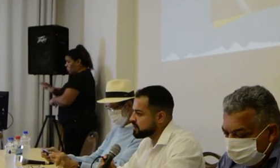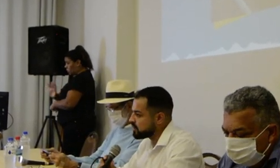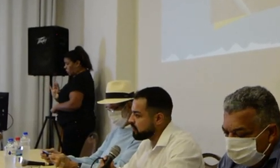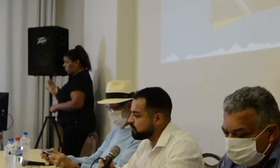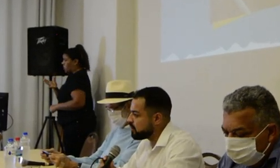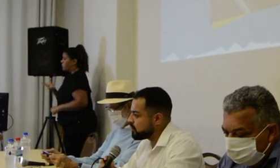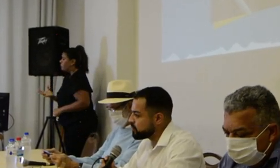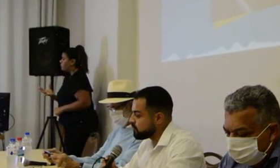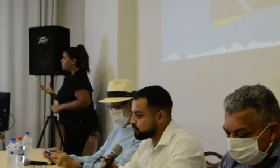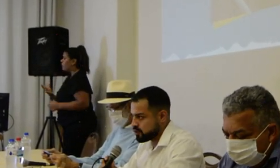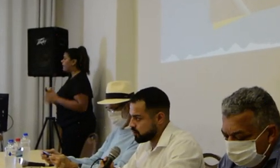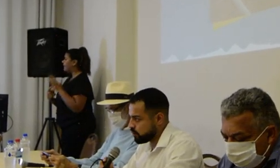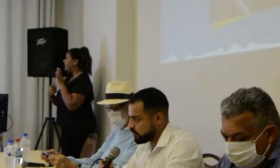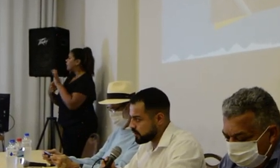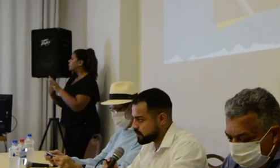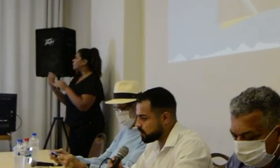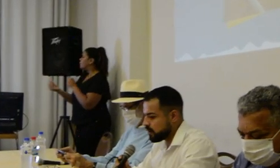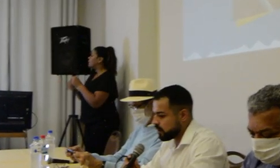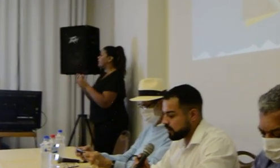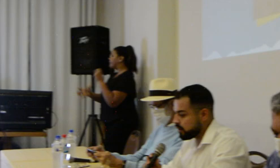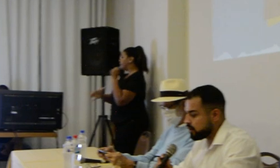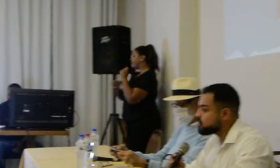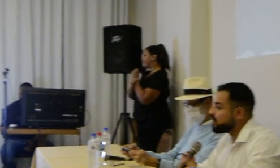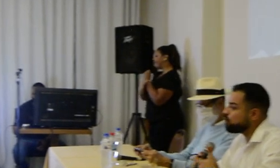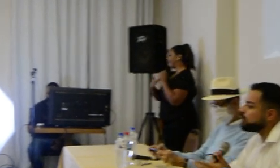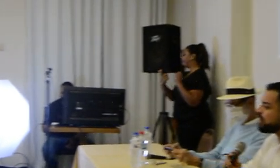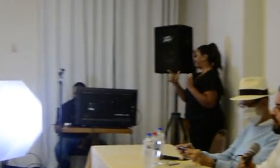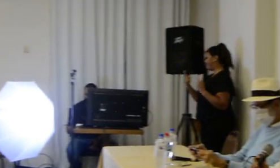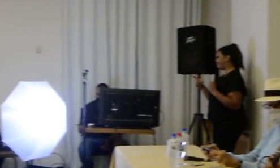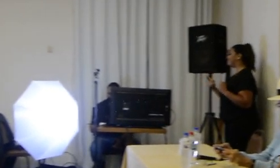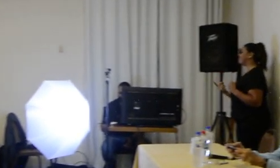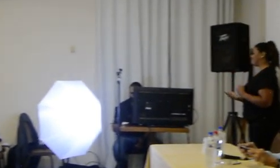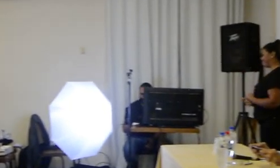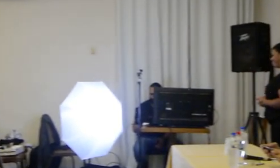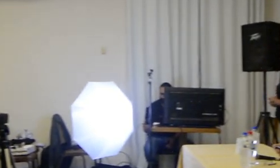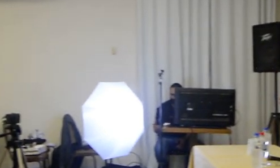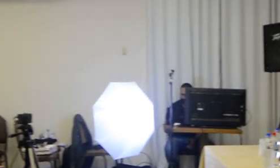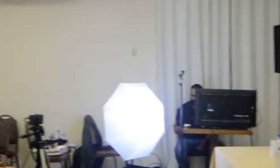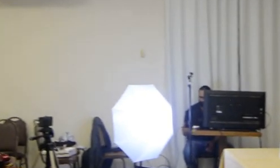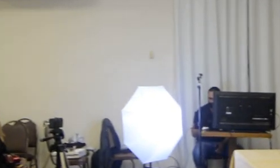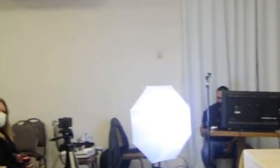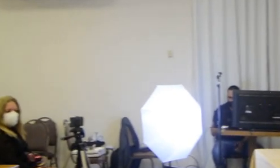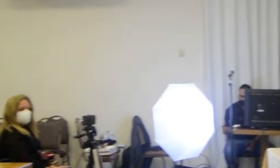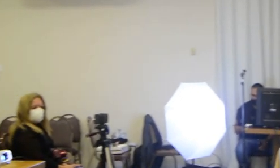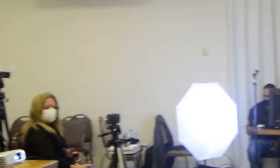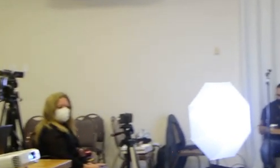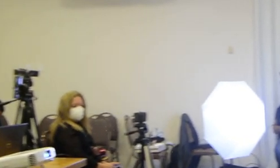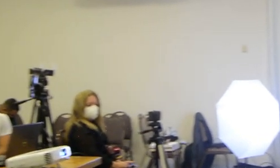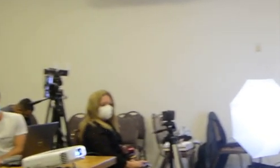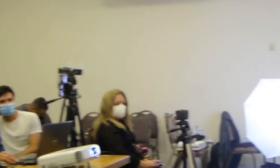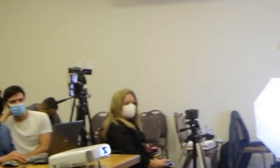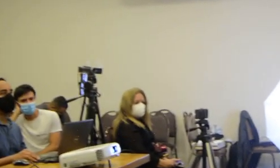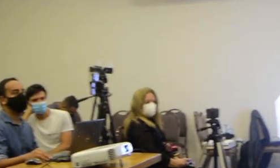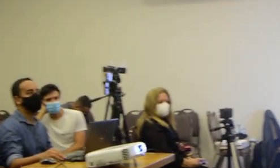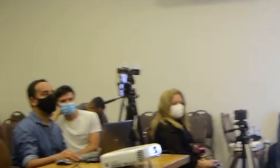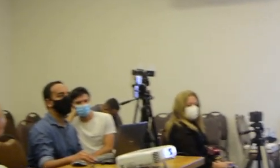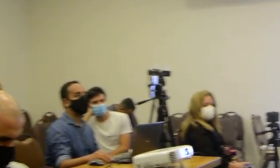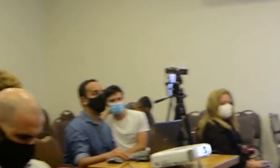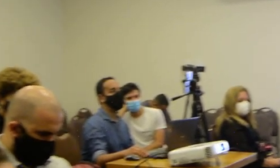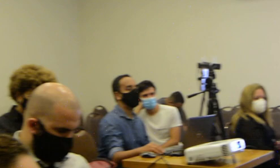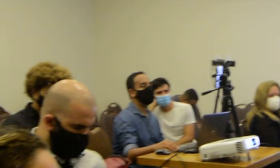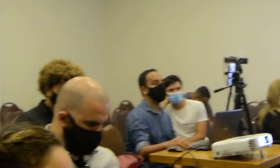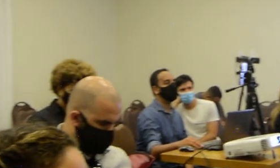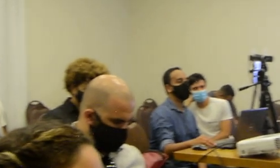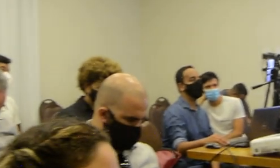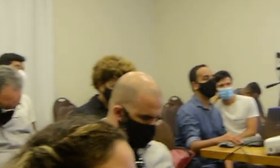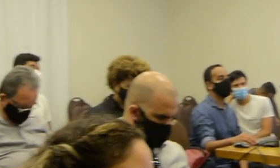também representavam de falta de segurança e insalubridade também, porque tinha depósitos de lixo, uma série de coisas. Uma